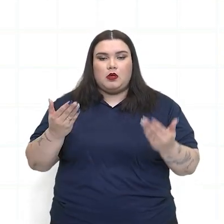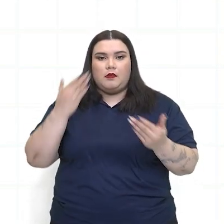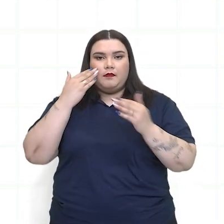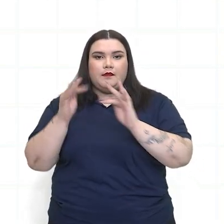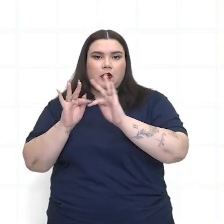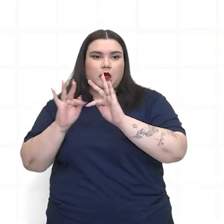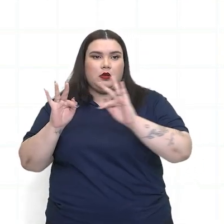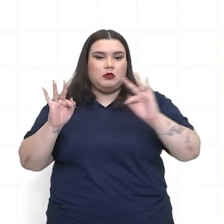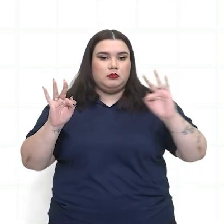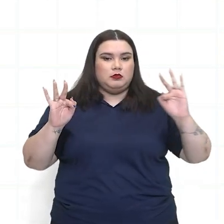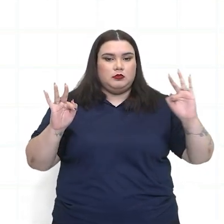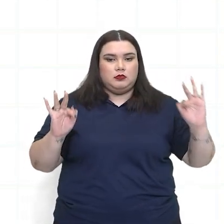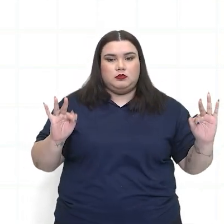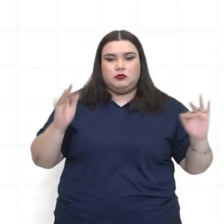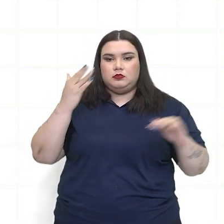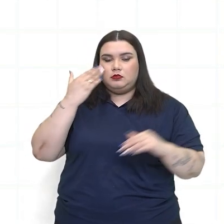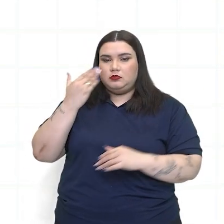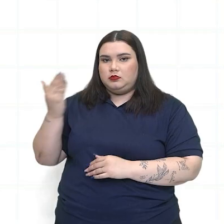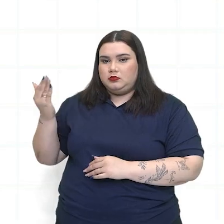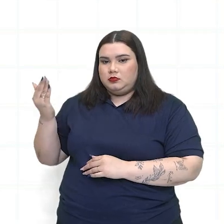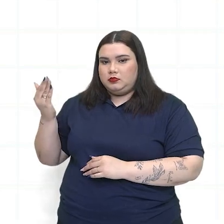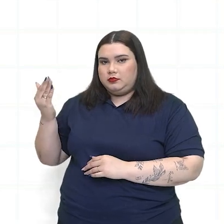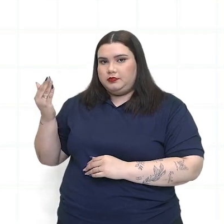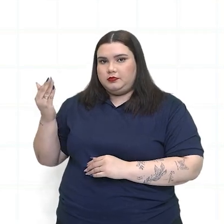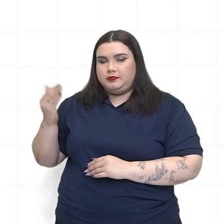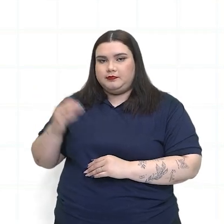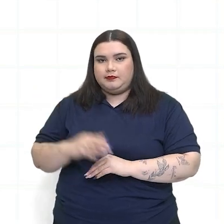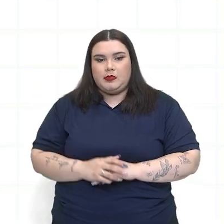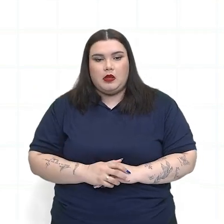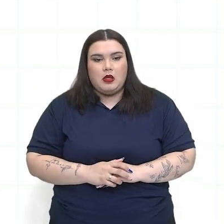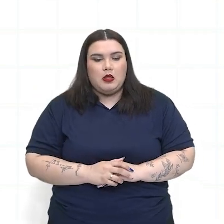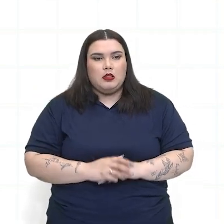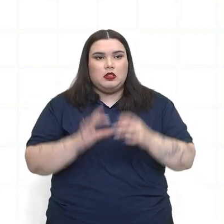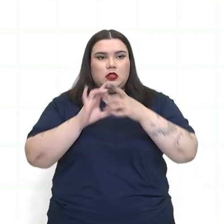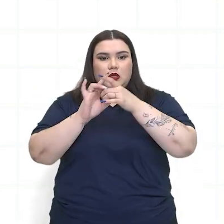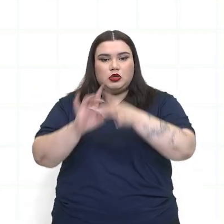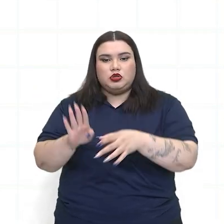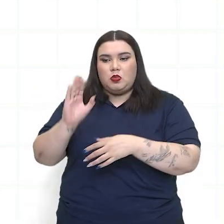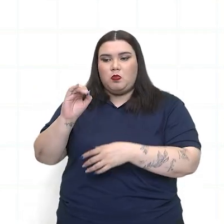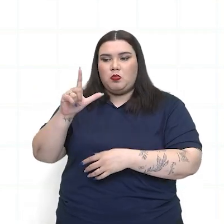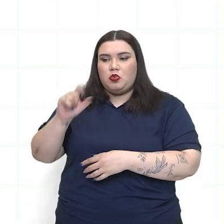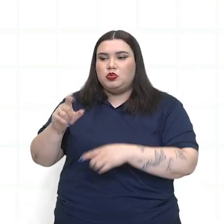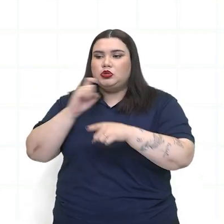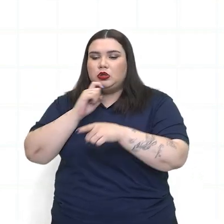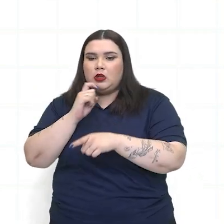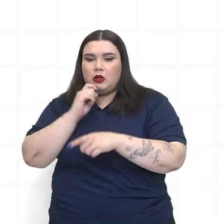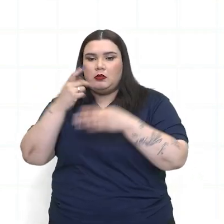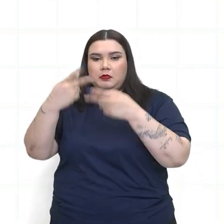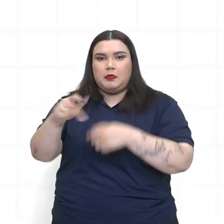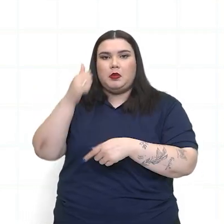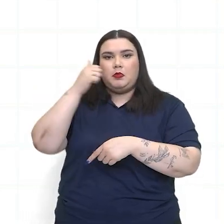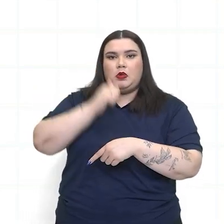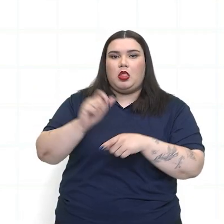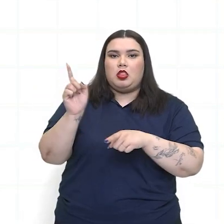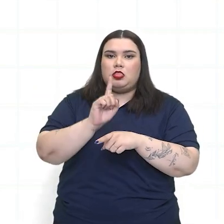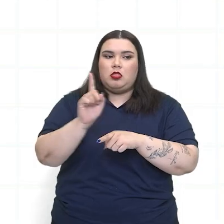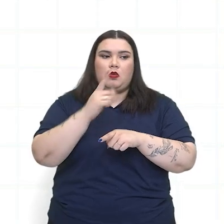na geladeira para ela, não para ele. Gente, sem a pontuação fica um